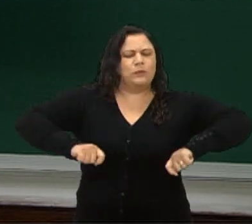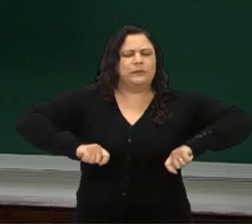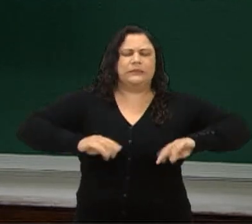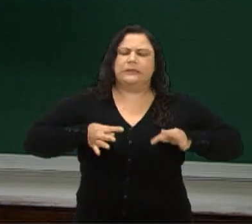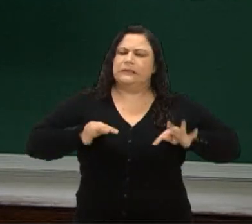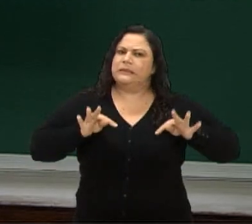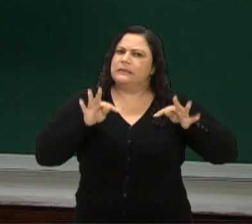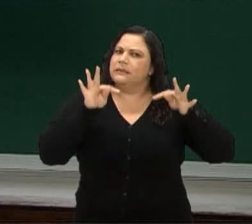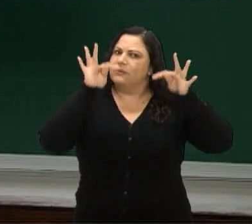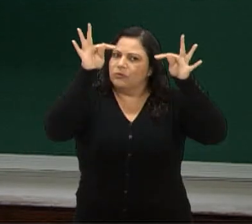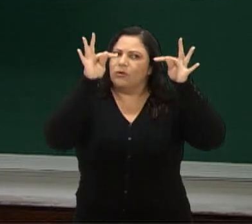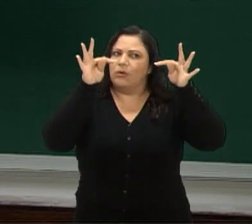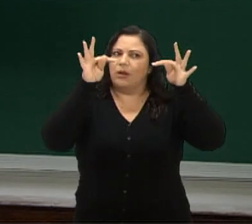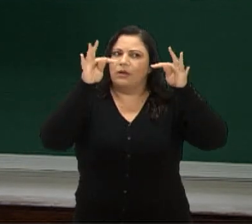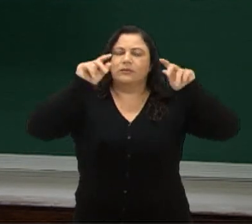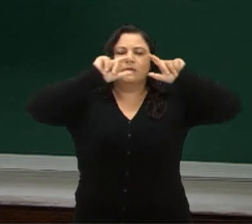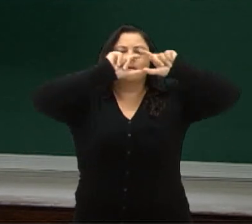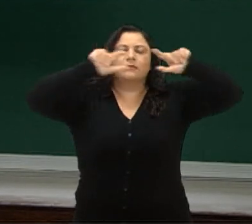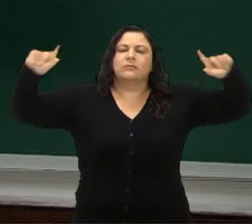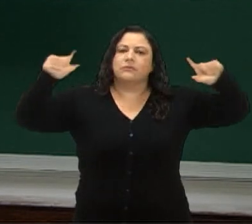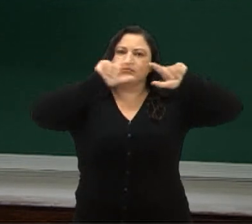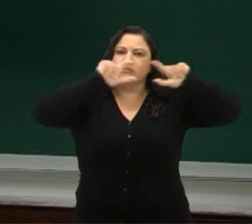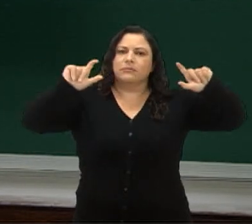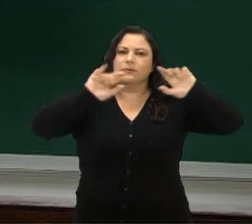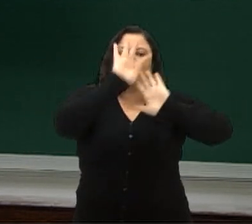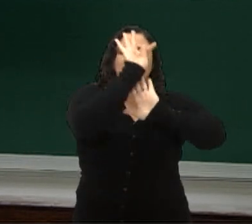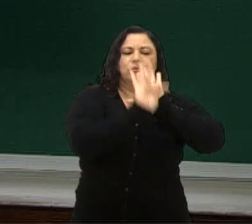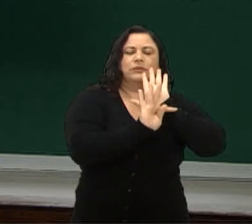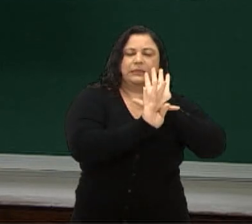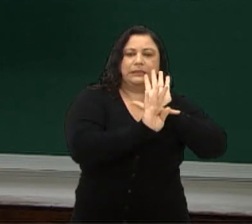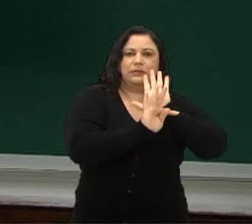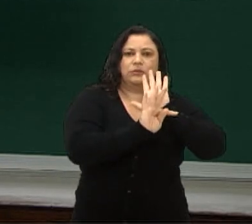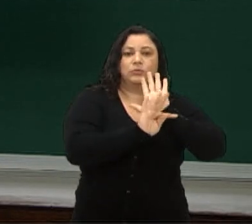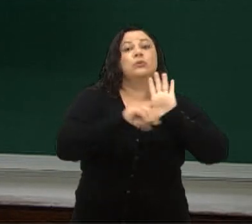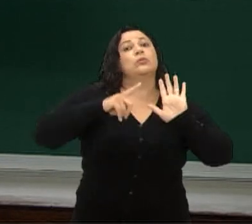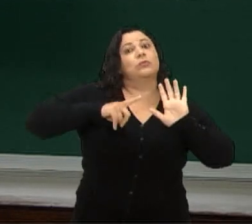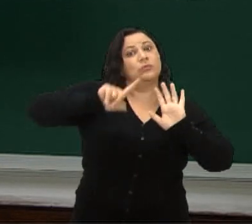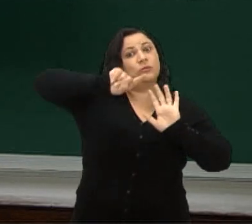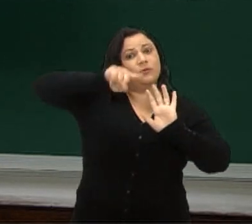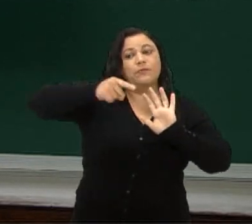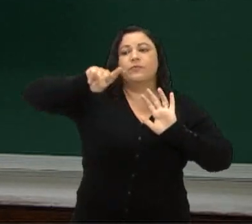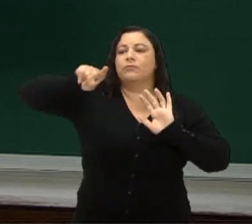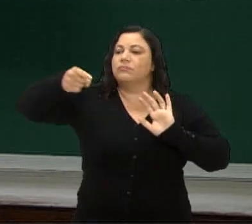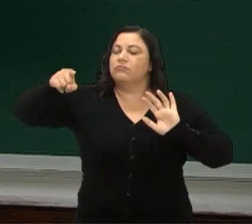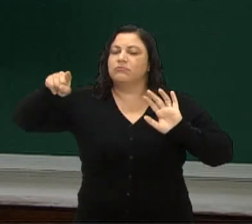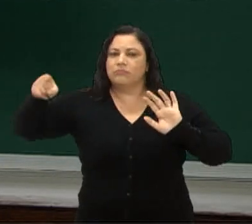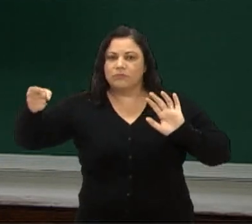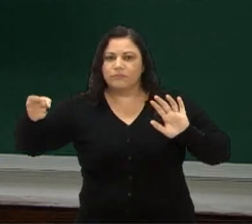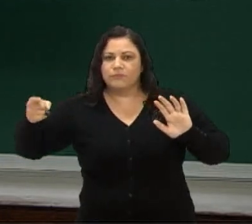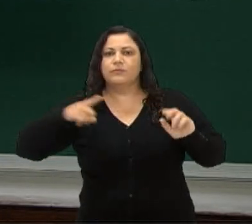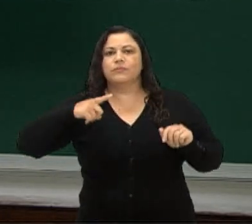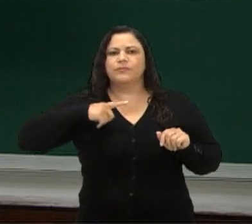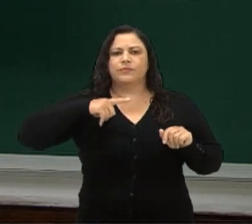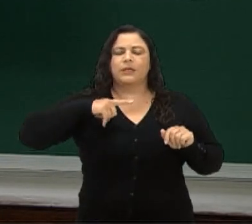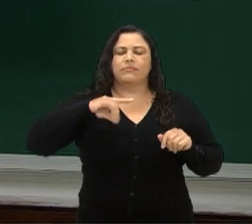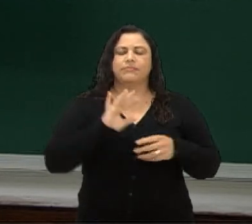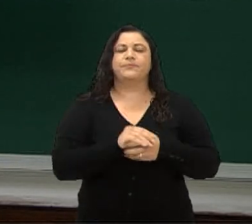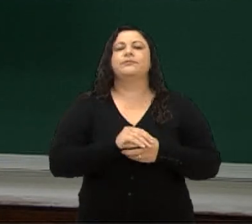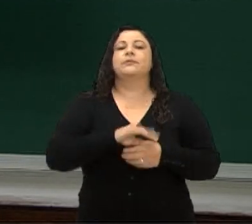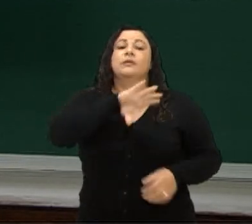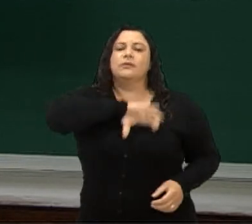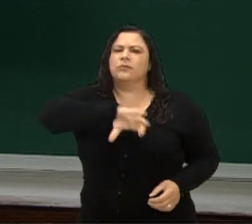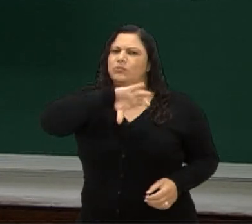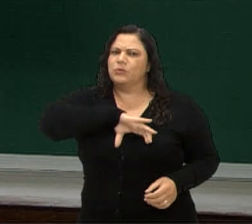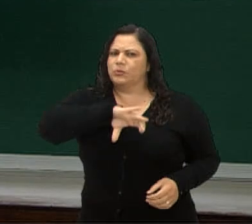esse texto aqui. E esse texto ele está virgulado, ele vem entre vírgulas. Normalmente acontece isso, meus amigos, em língua portuguesa é muito bacana. Às vezes,